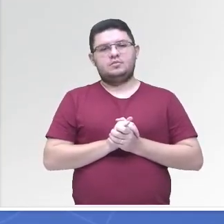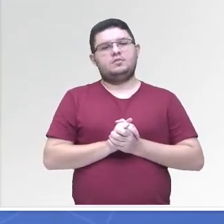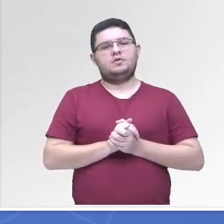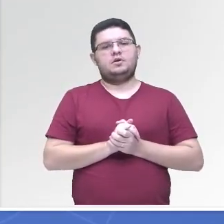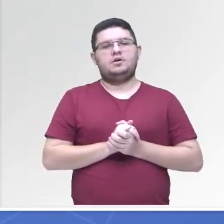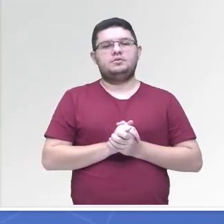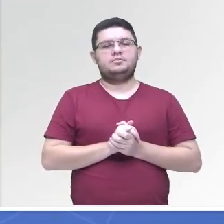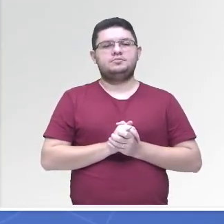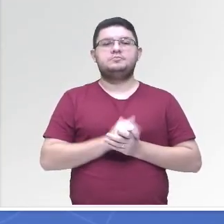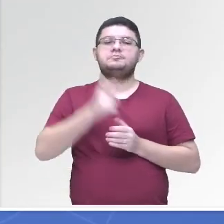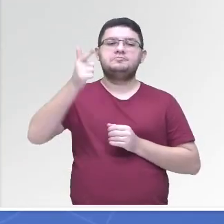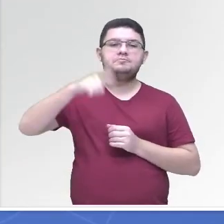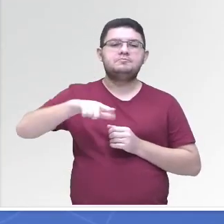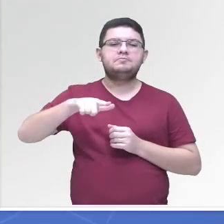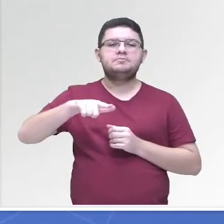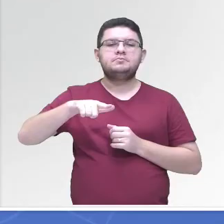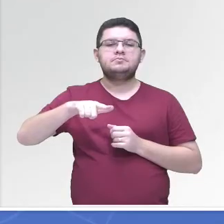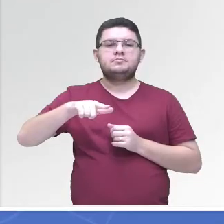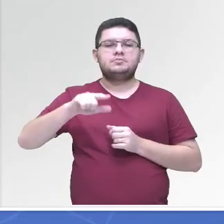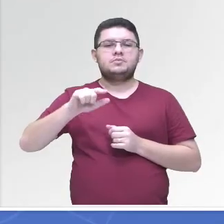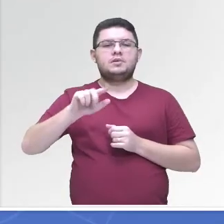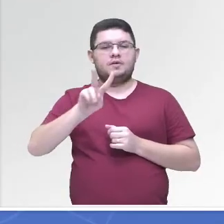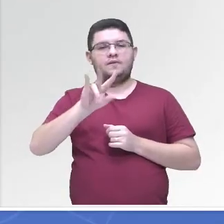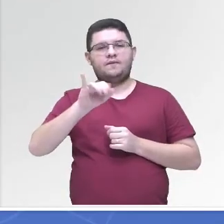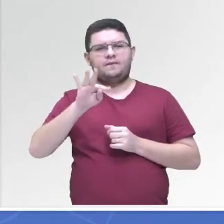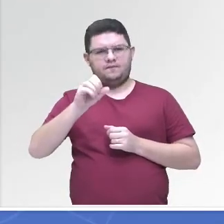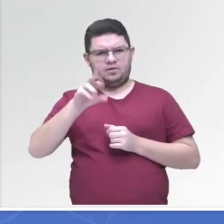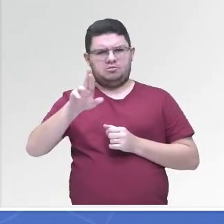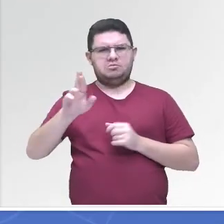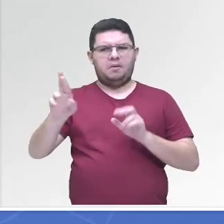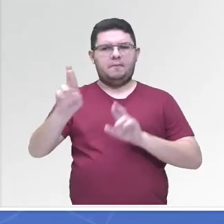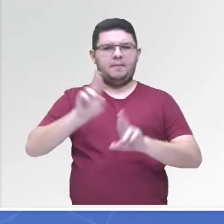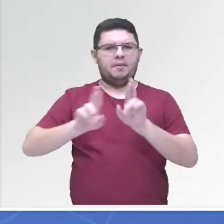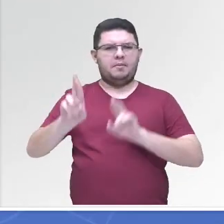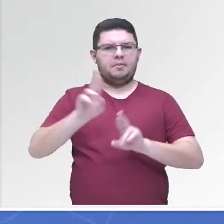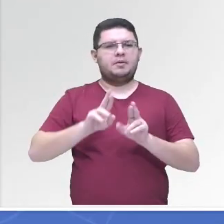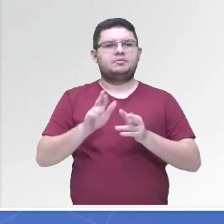Quem mais? Vitor aparece bastante aí, né?